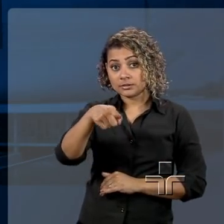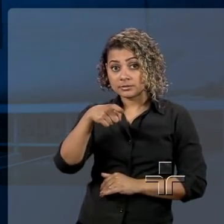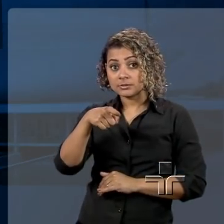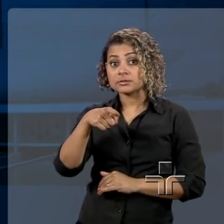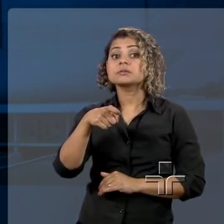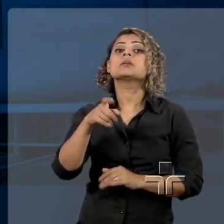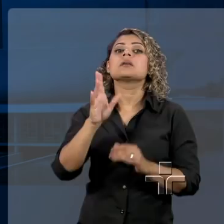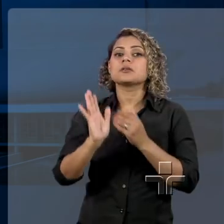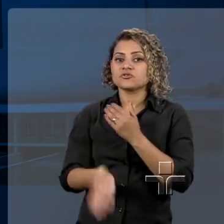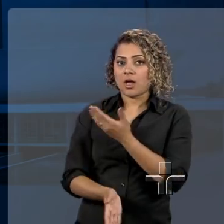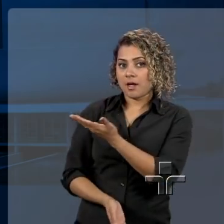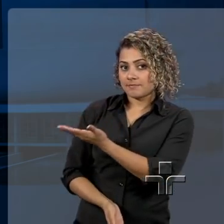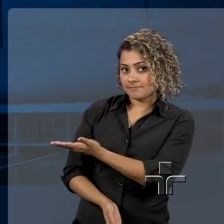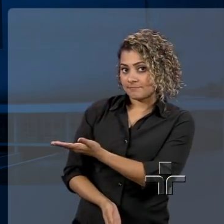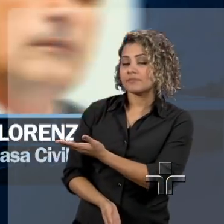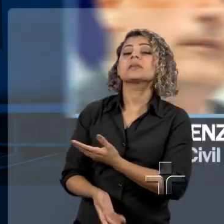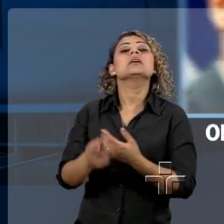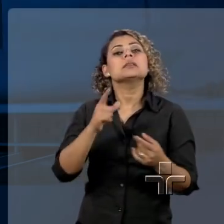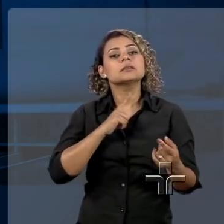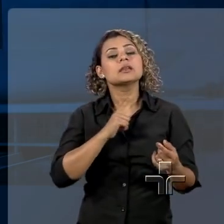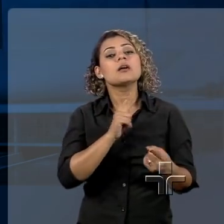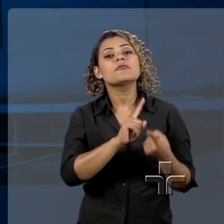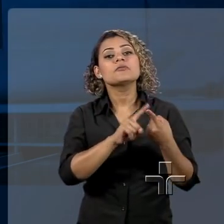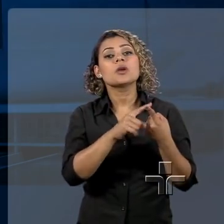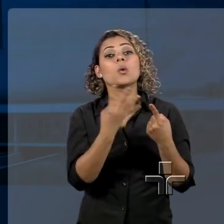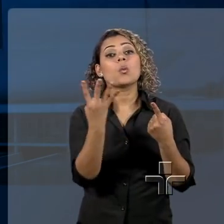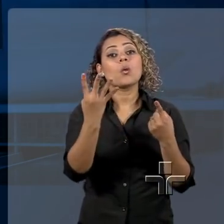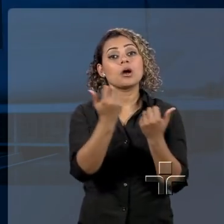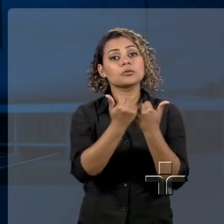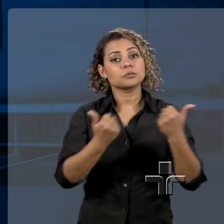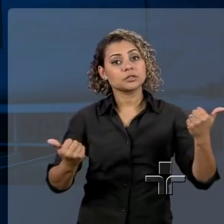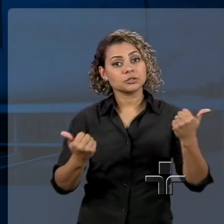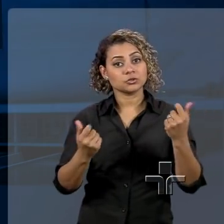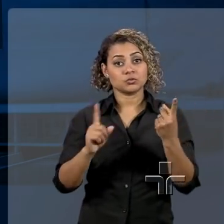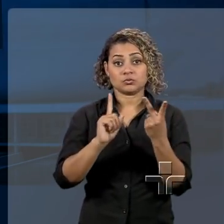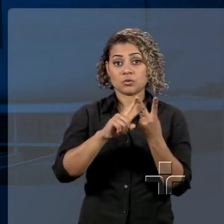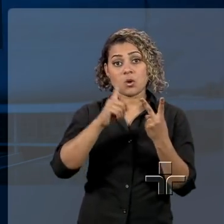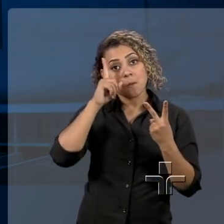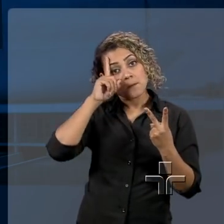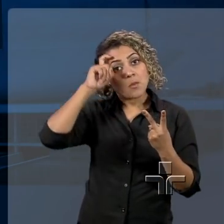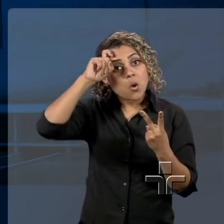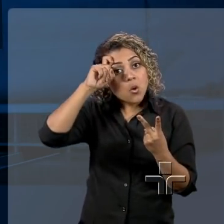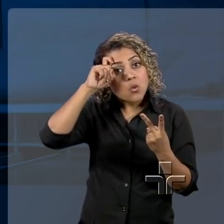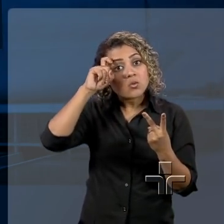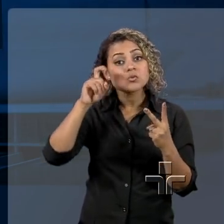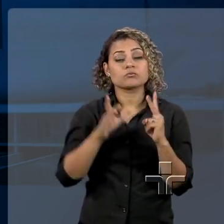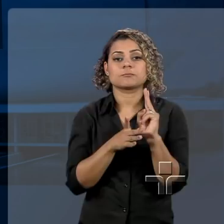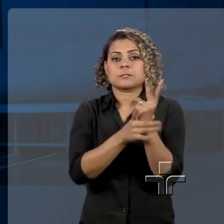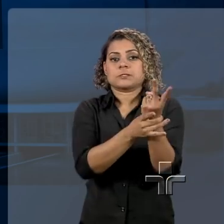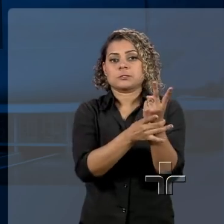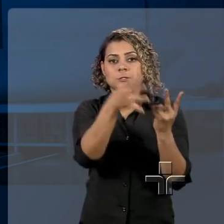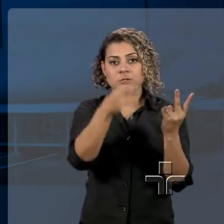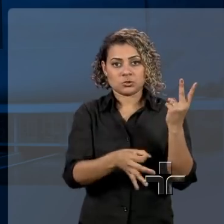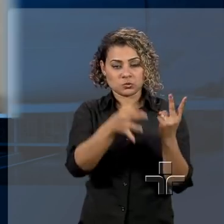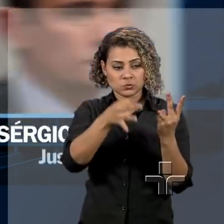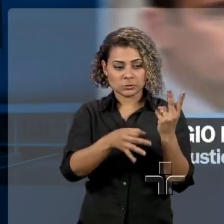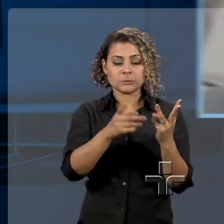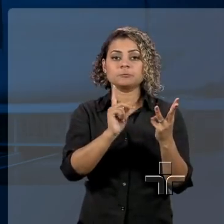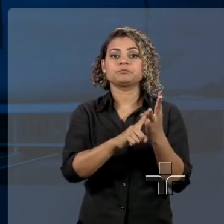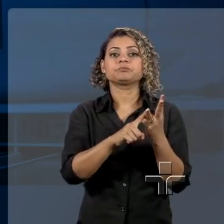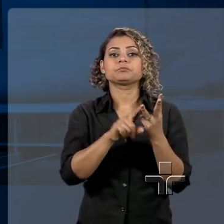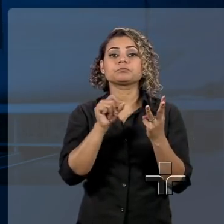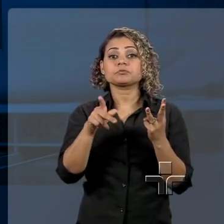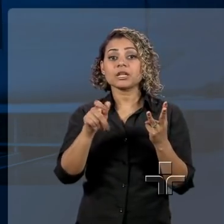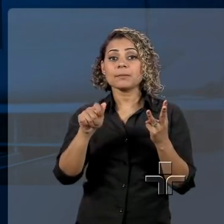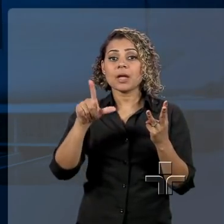até agora foram indicados outros 4 ministros. O juiz Sérgio Moro para a Superpasta da Justiça, o